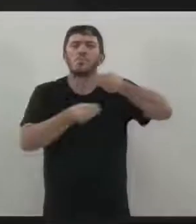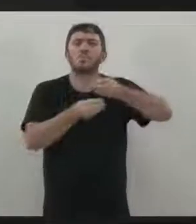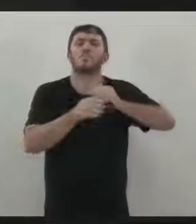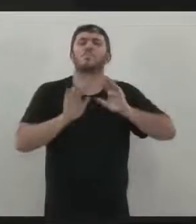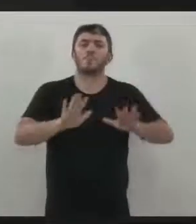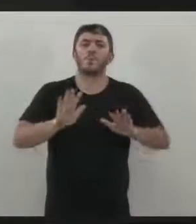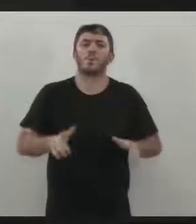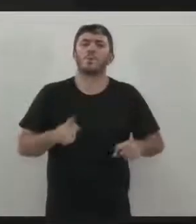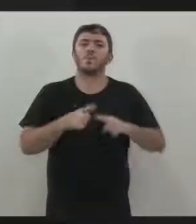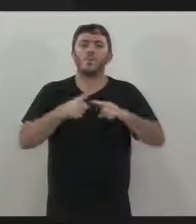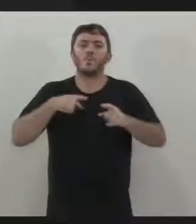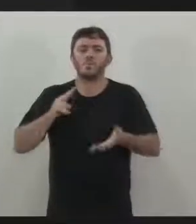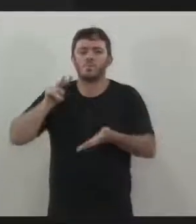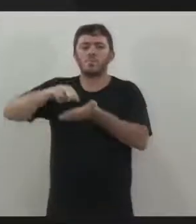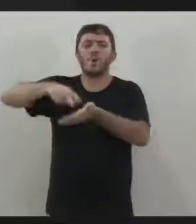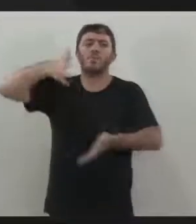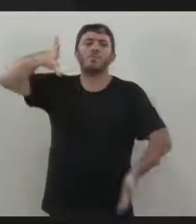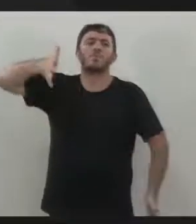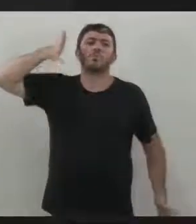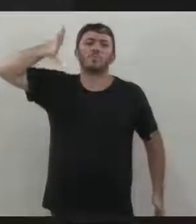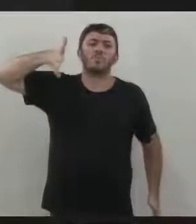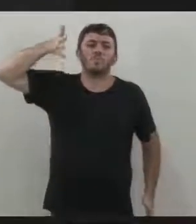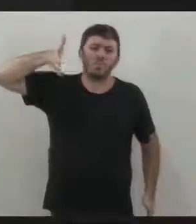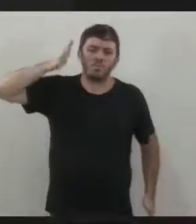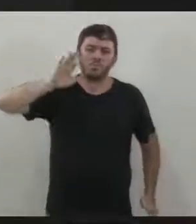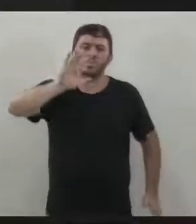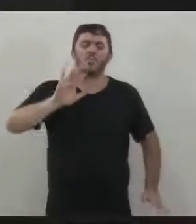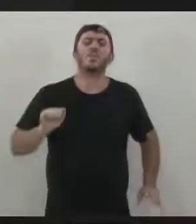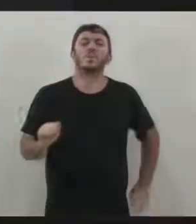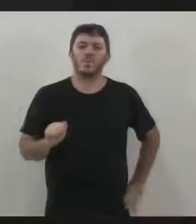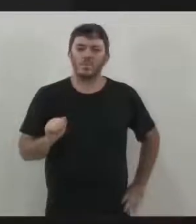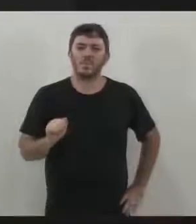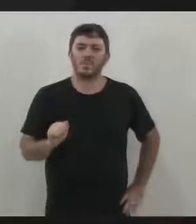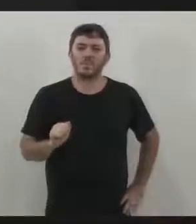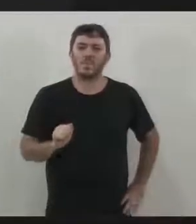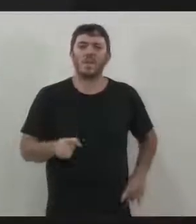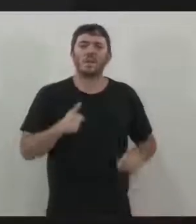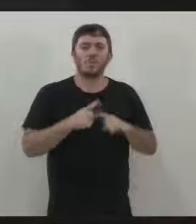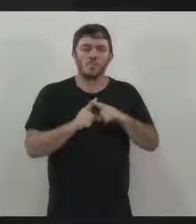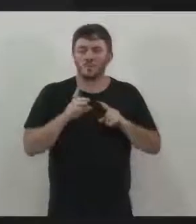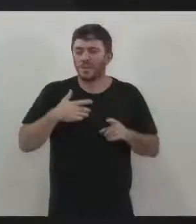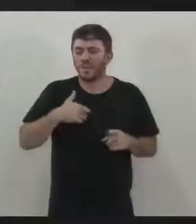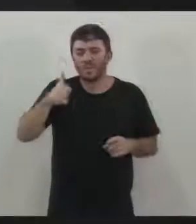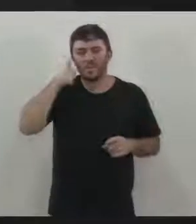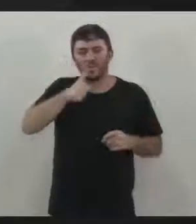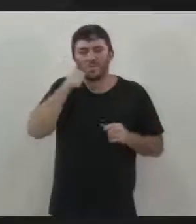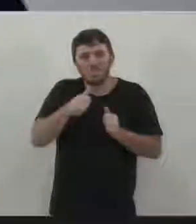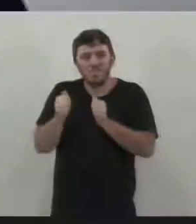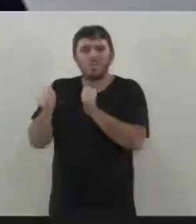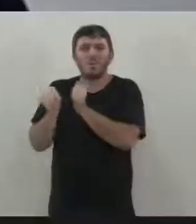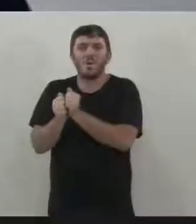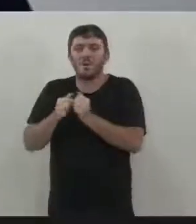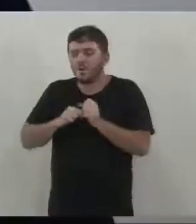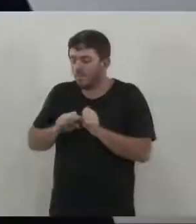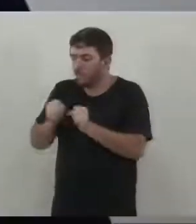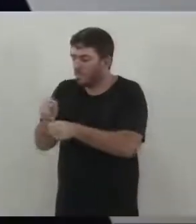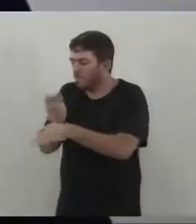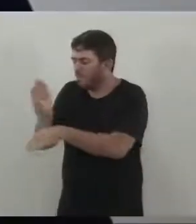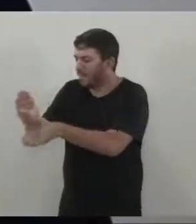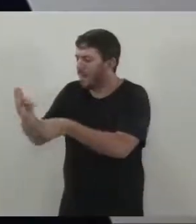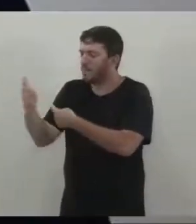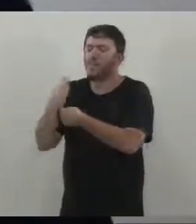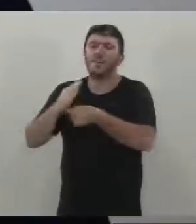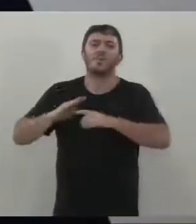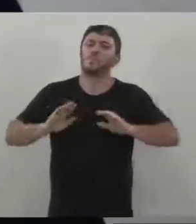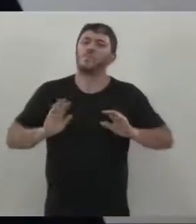ocupar essa tribuna, né, Flávia? Não só porque somos mulheres e estamos uma em defesa da outra, na verdade,